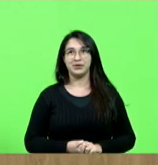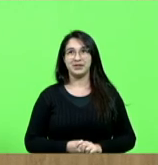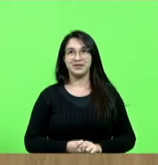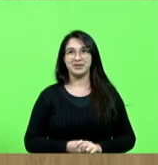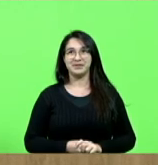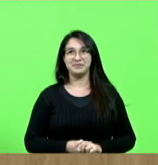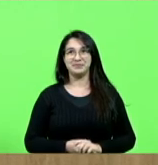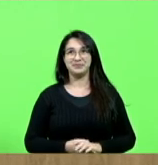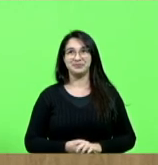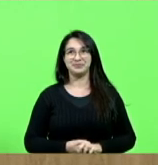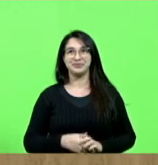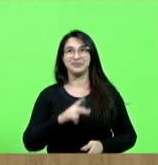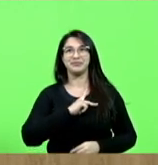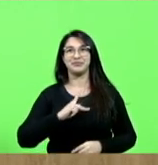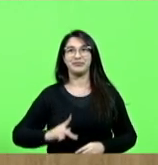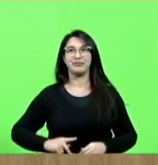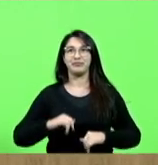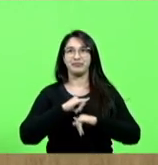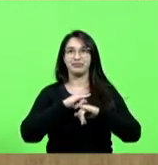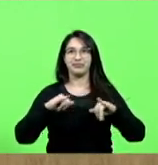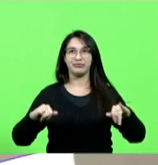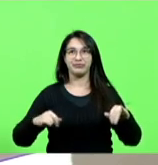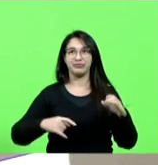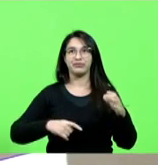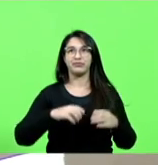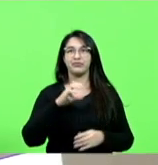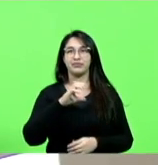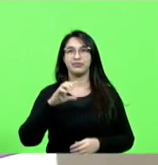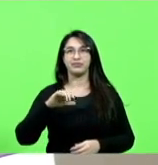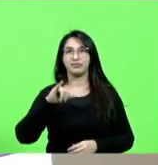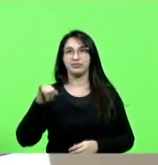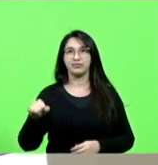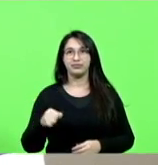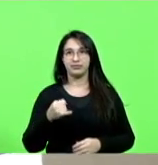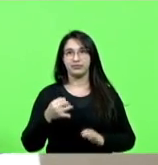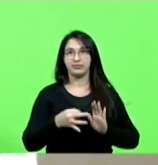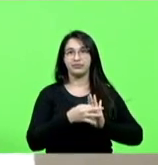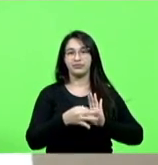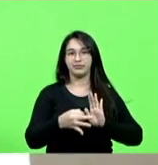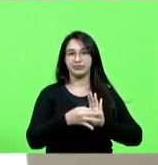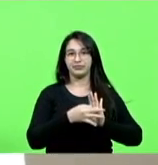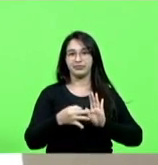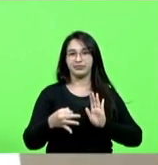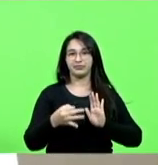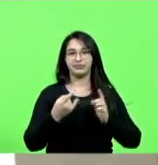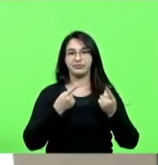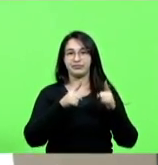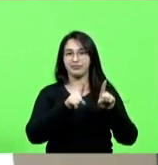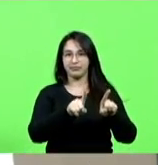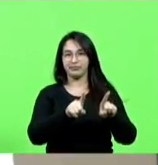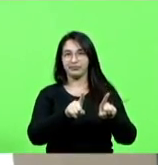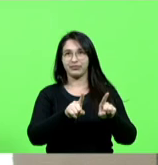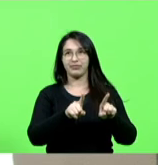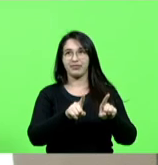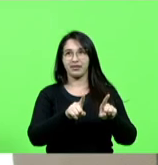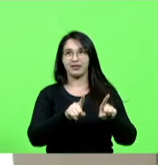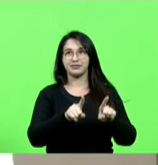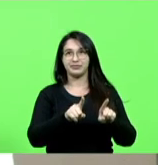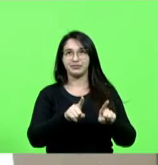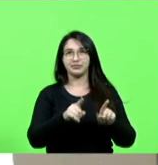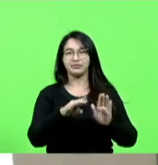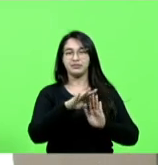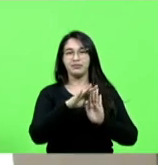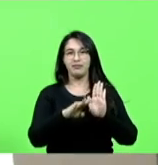A presidência comunica que a Comissão de Constituição e Justiça apresentou pareceres contrário às seguintes